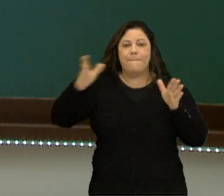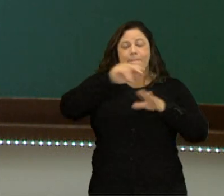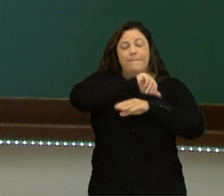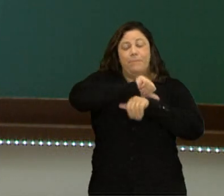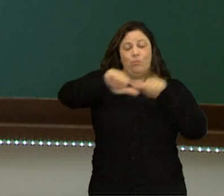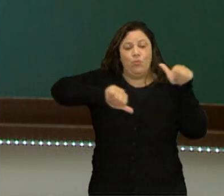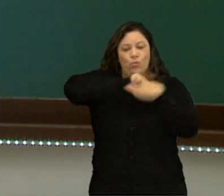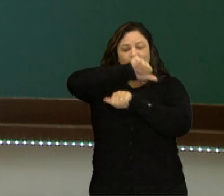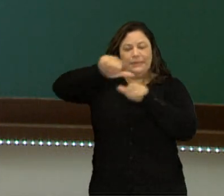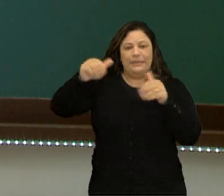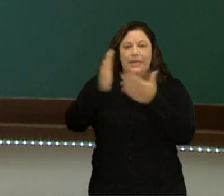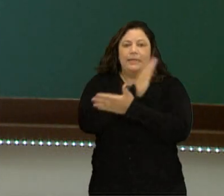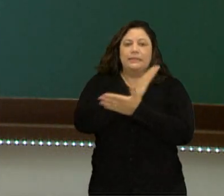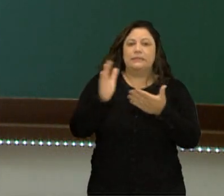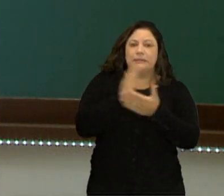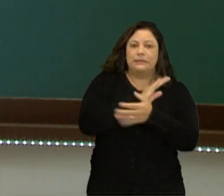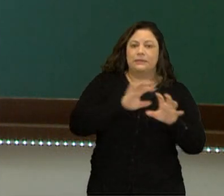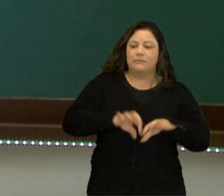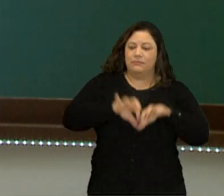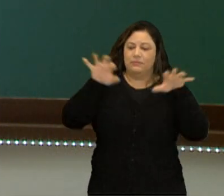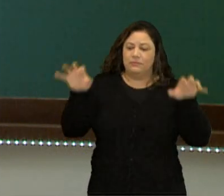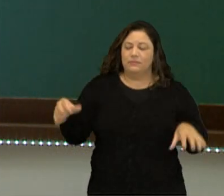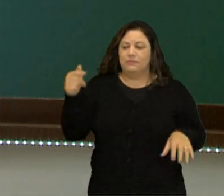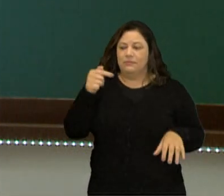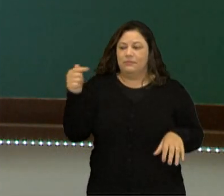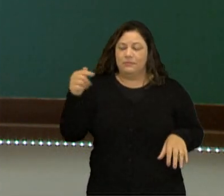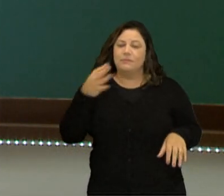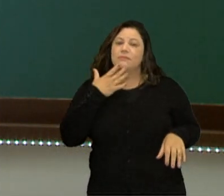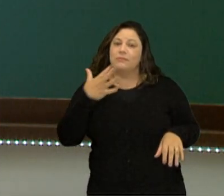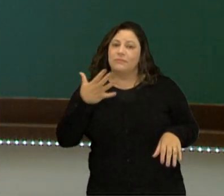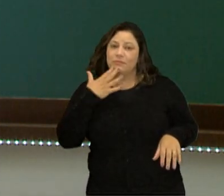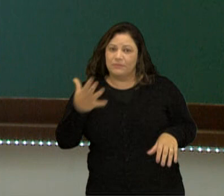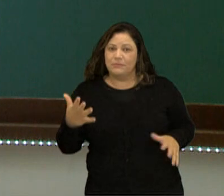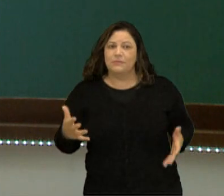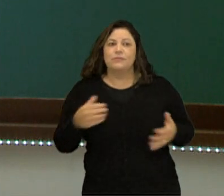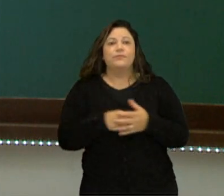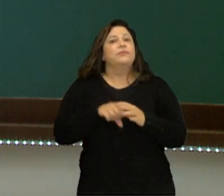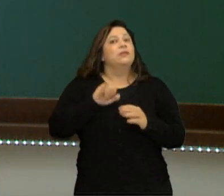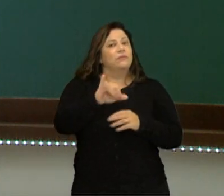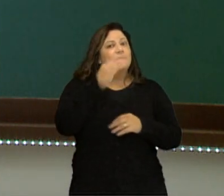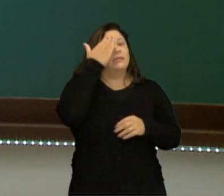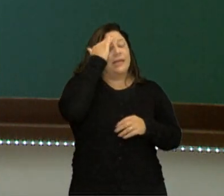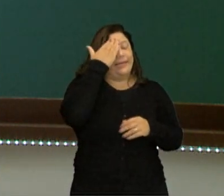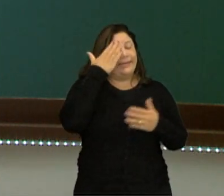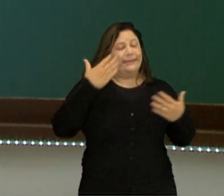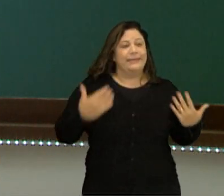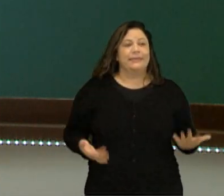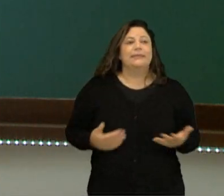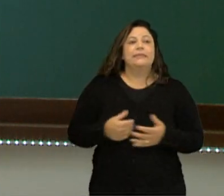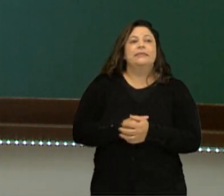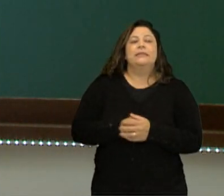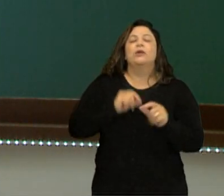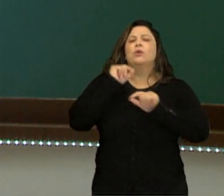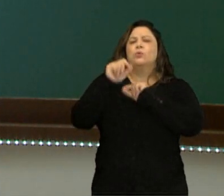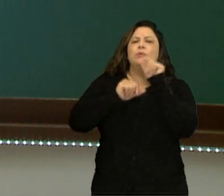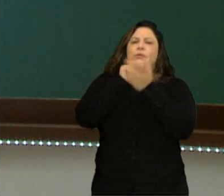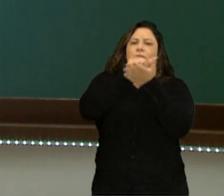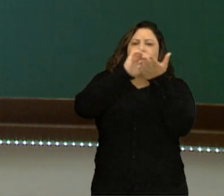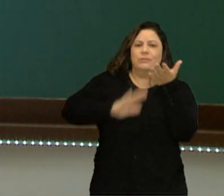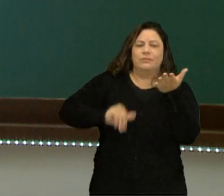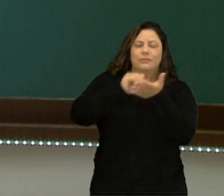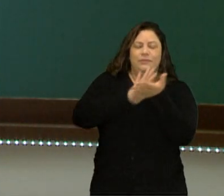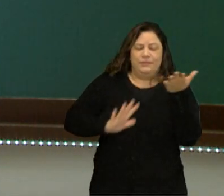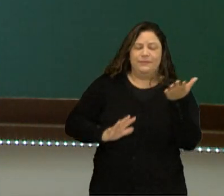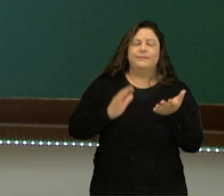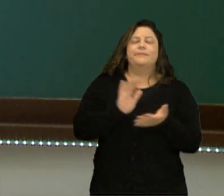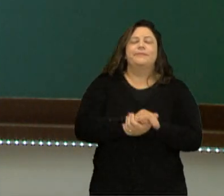conseguimos separar a luz branca nas 7 cores. Então, se você compreendeu isso, vamos aplicar num exercício.